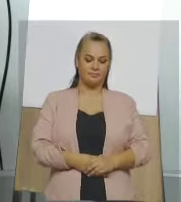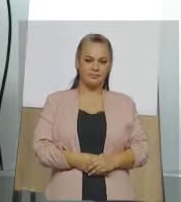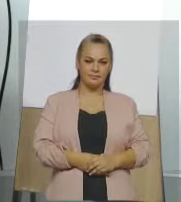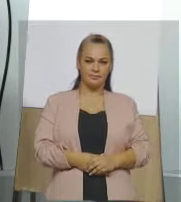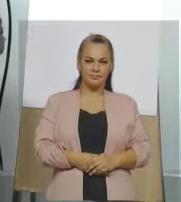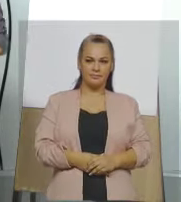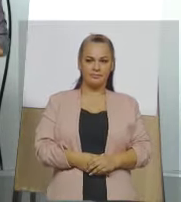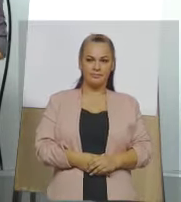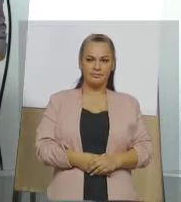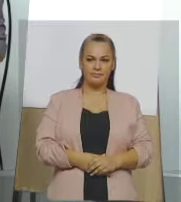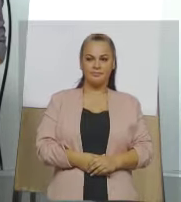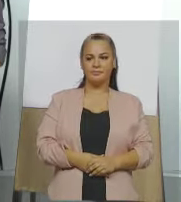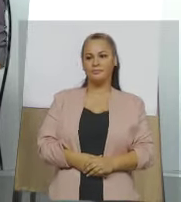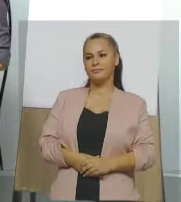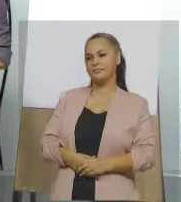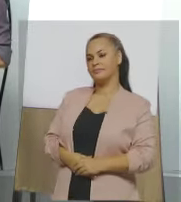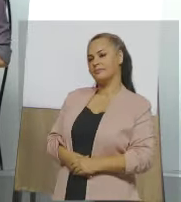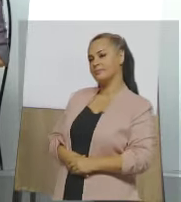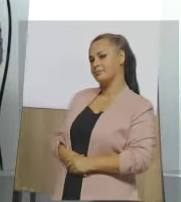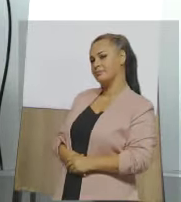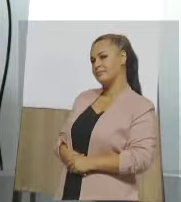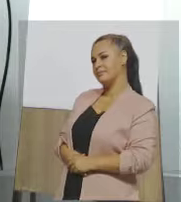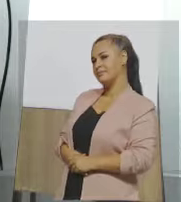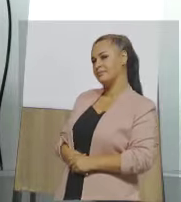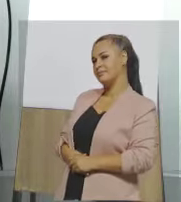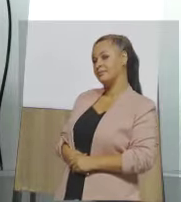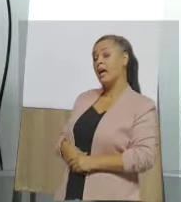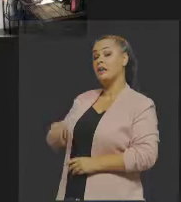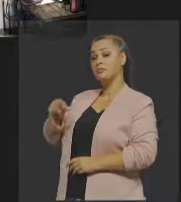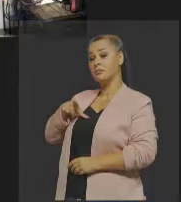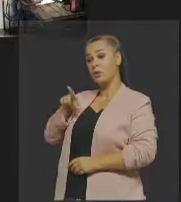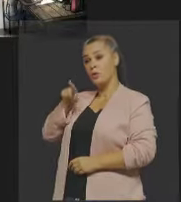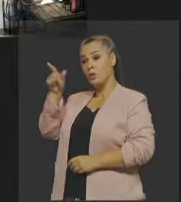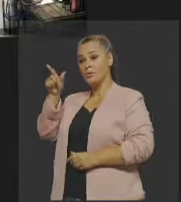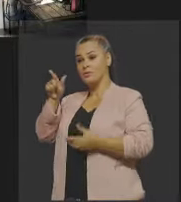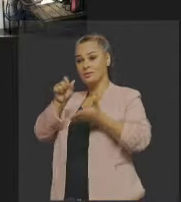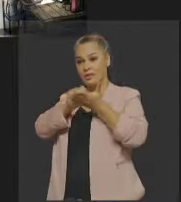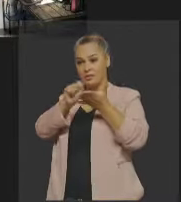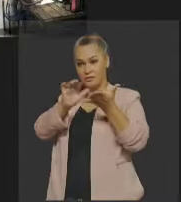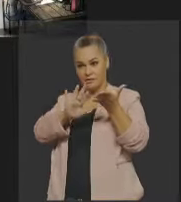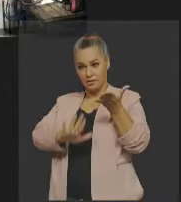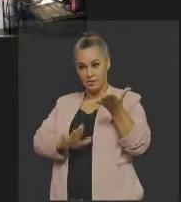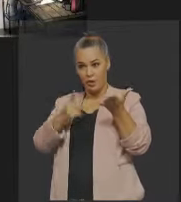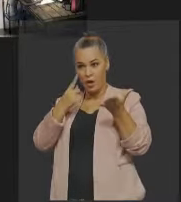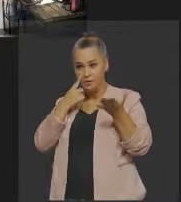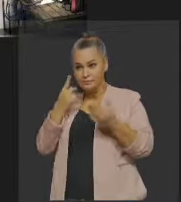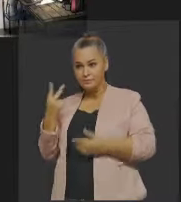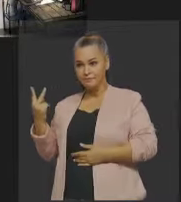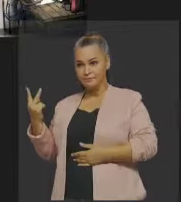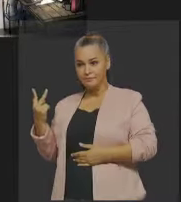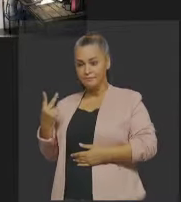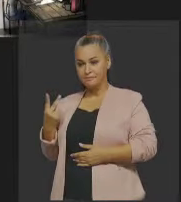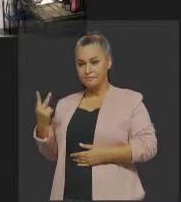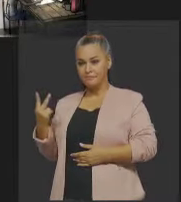dar uma olhada agora numa outra questão, numa outra atividade, né? Que está dizendo o seguinte, ó, são duas